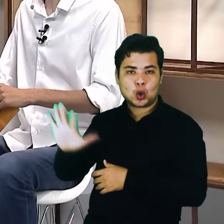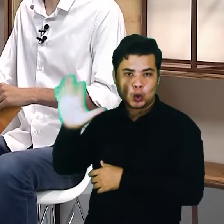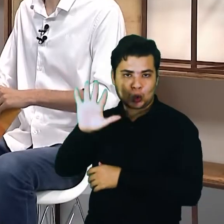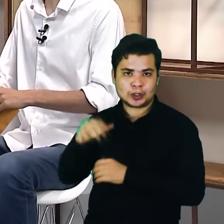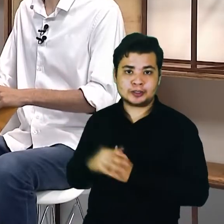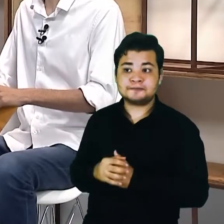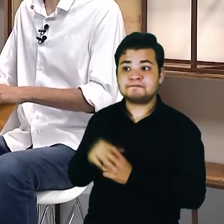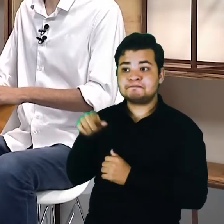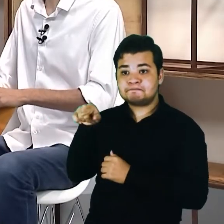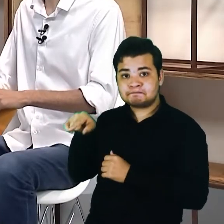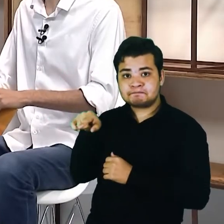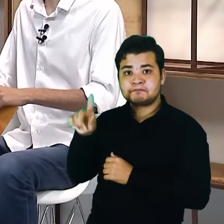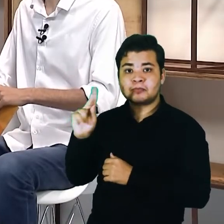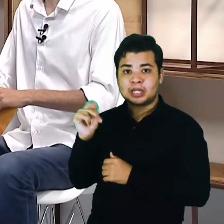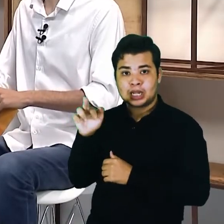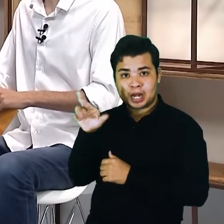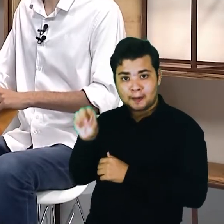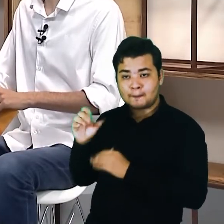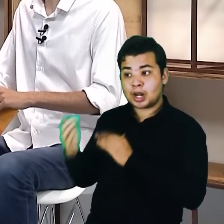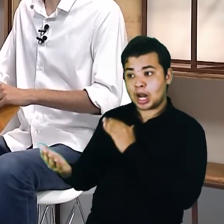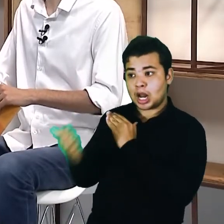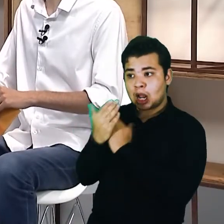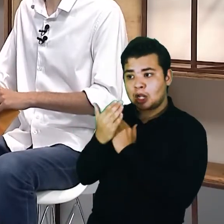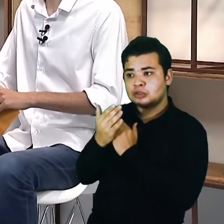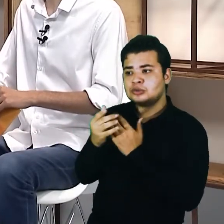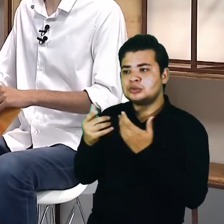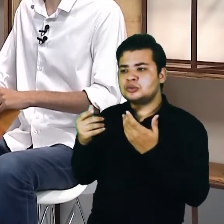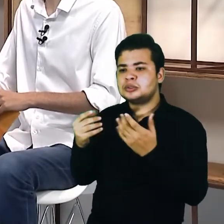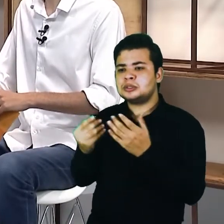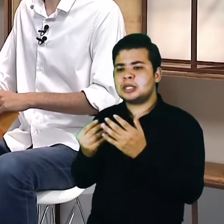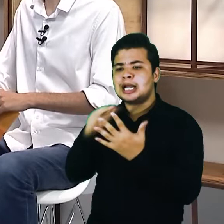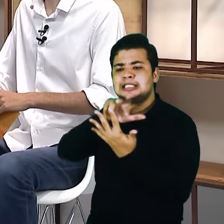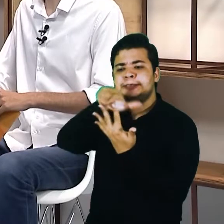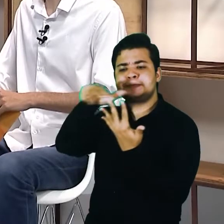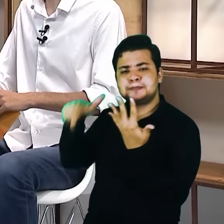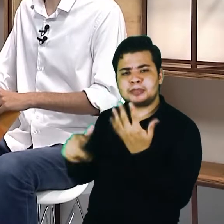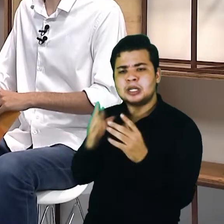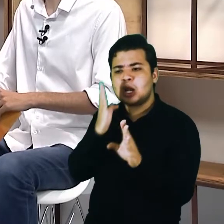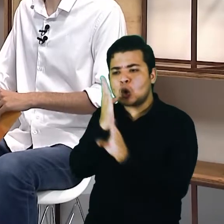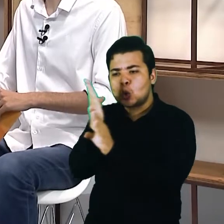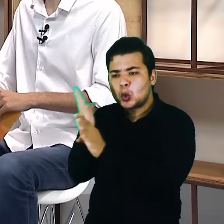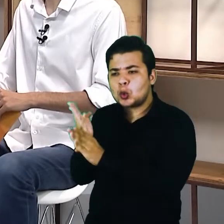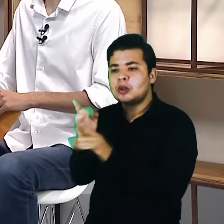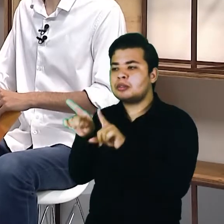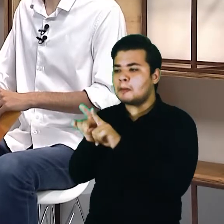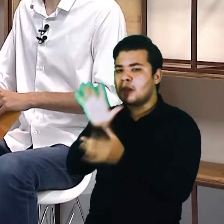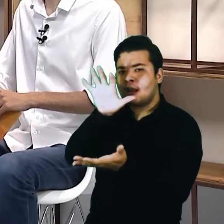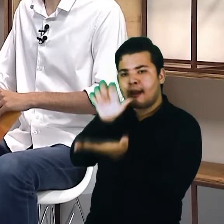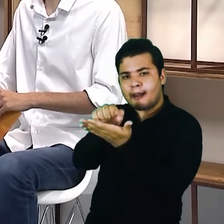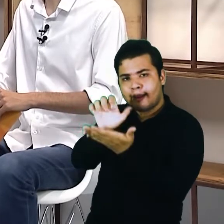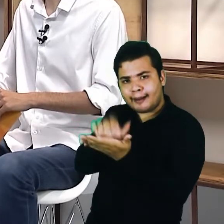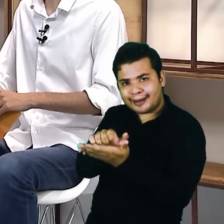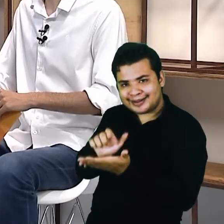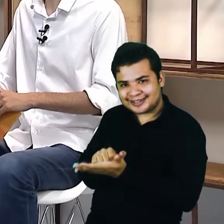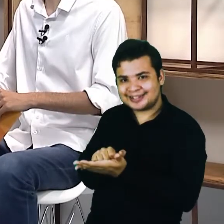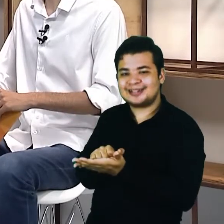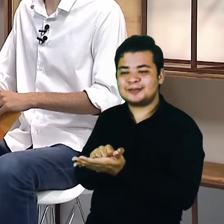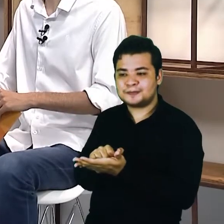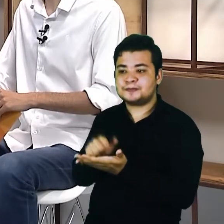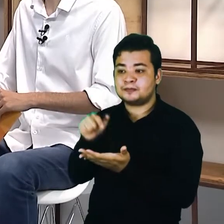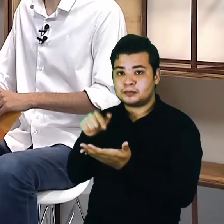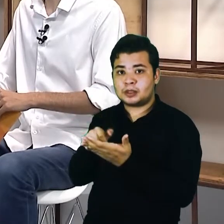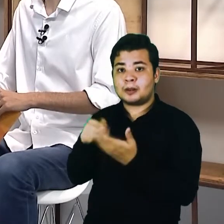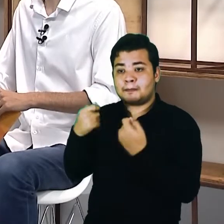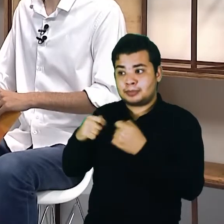nos dá todo o suporte para a identificação das espécies e também para o registro delas, para que fique realmente